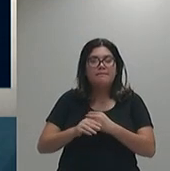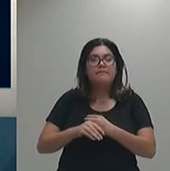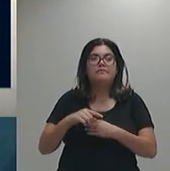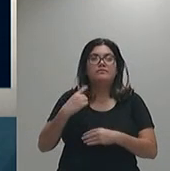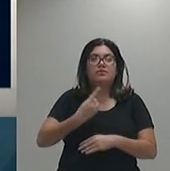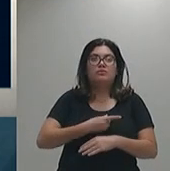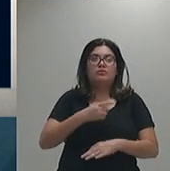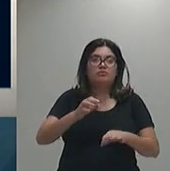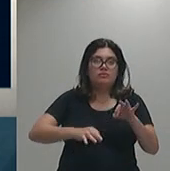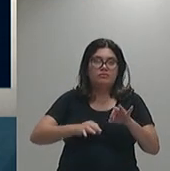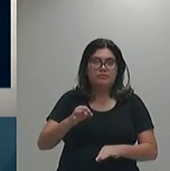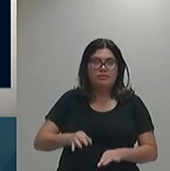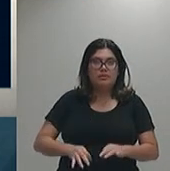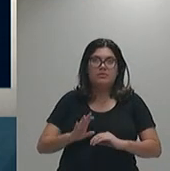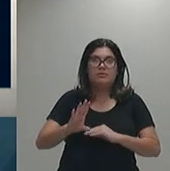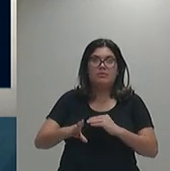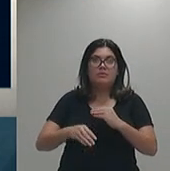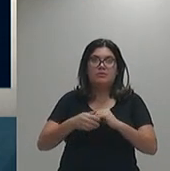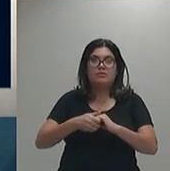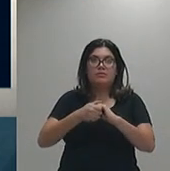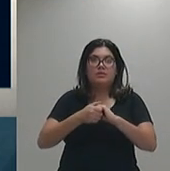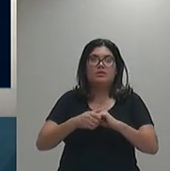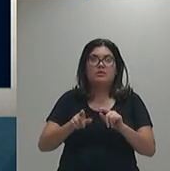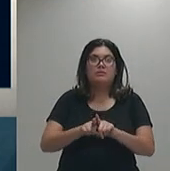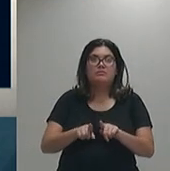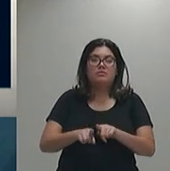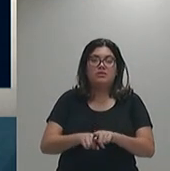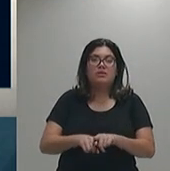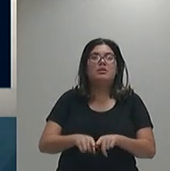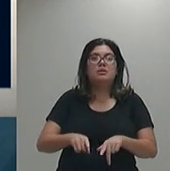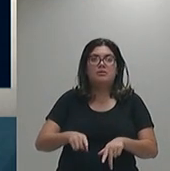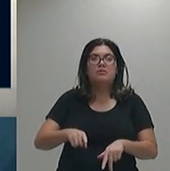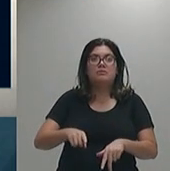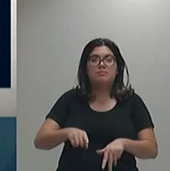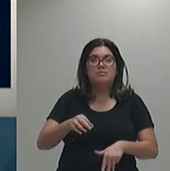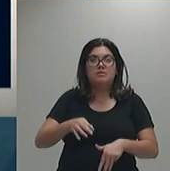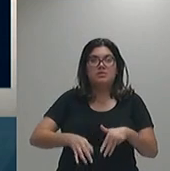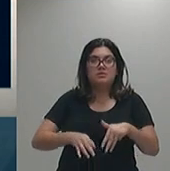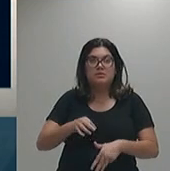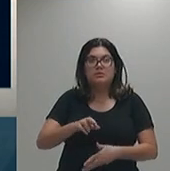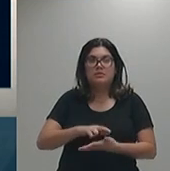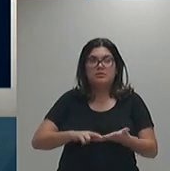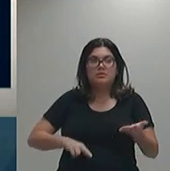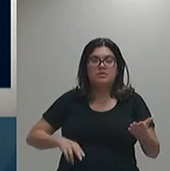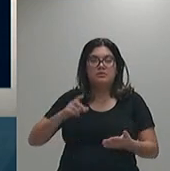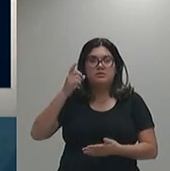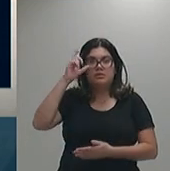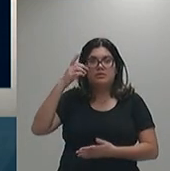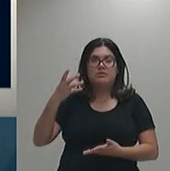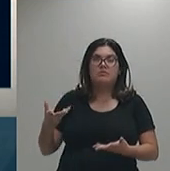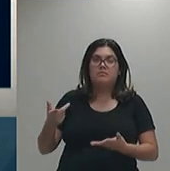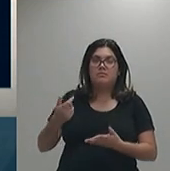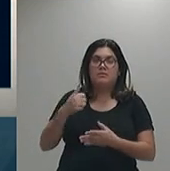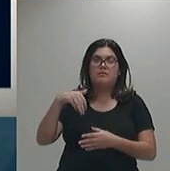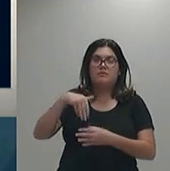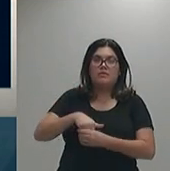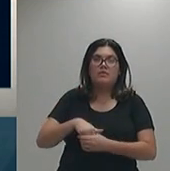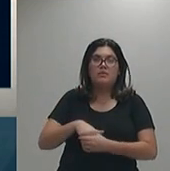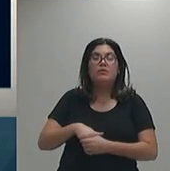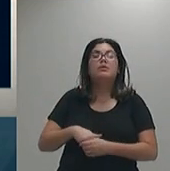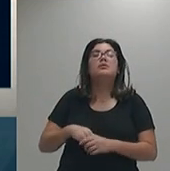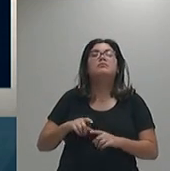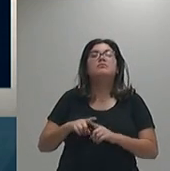julgamentos cumprimentar também o eminente Ministro Luis Felipe Salomão como sempre com votos excelente mas eu gostaria